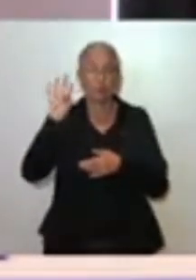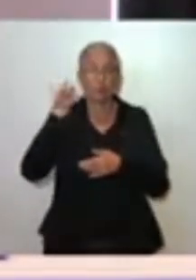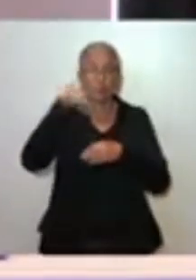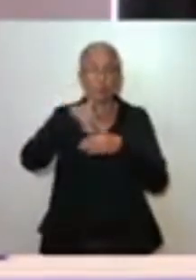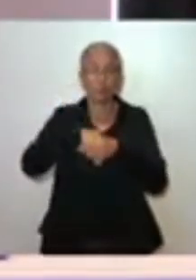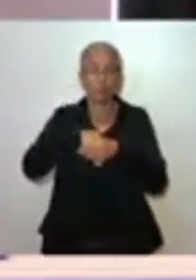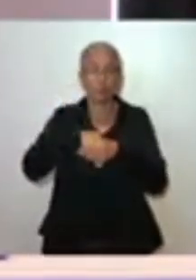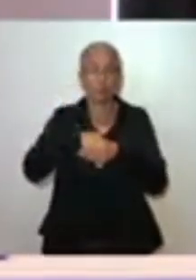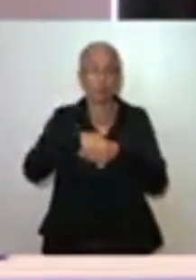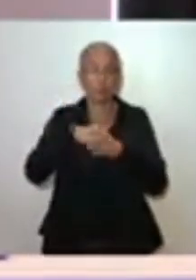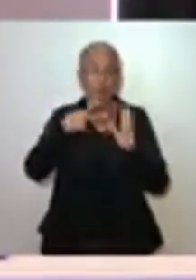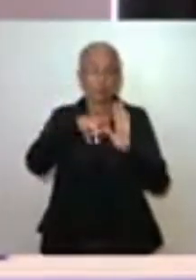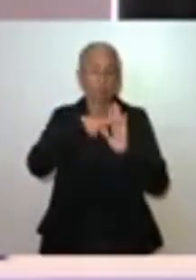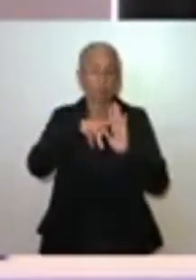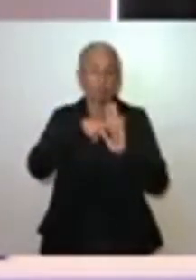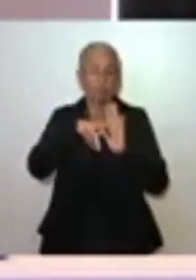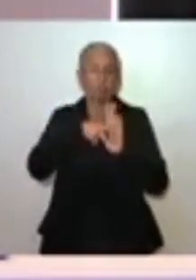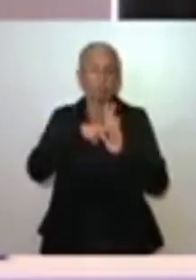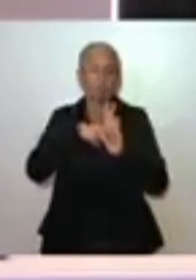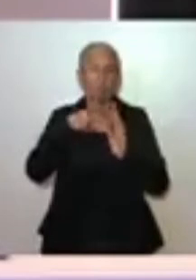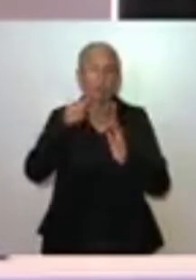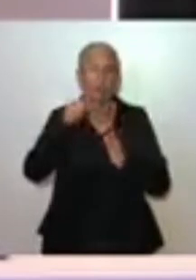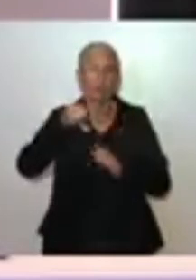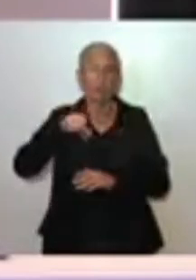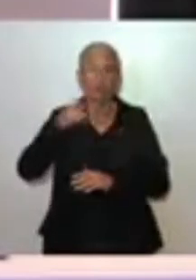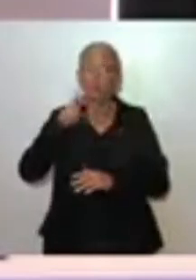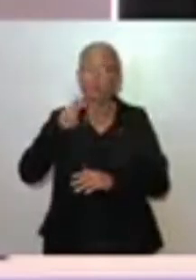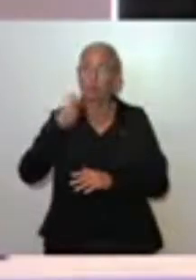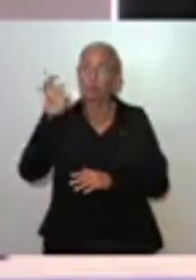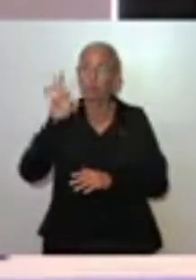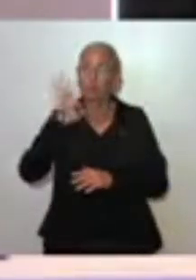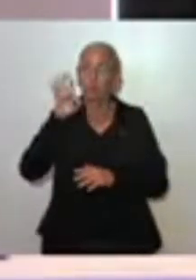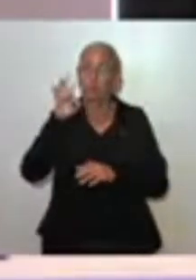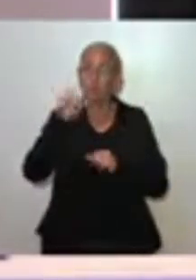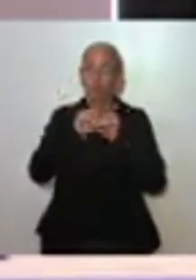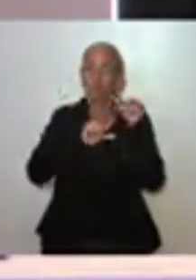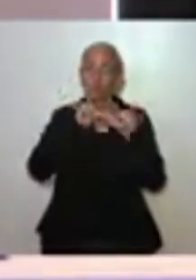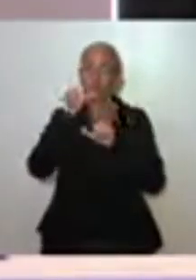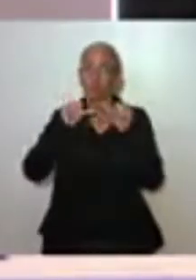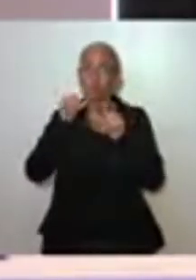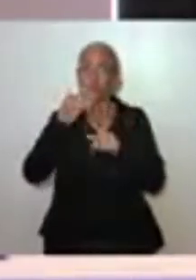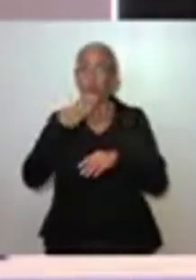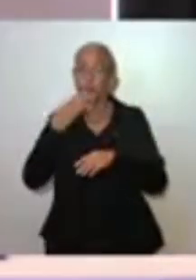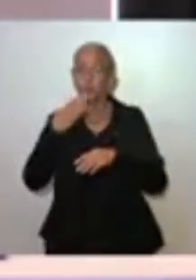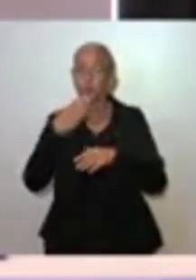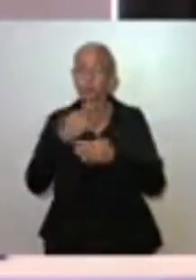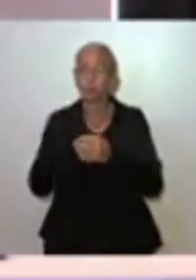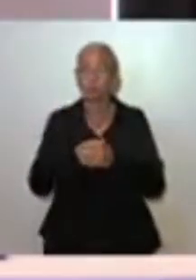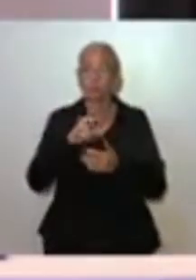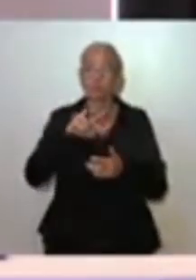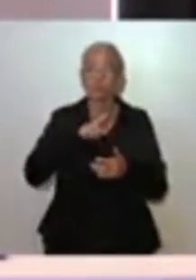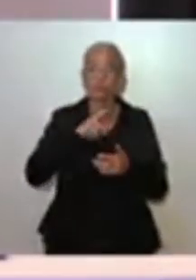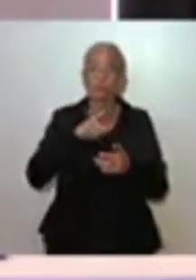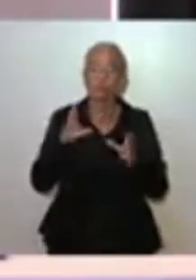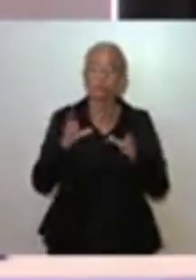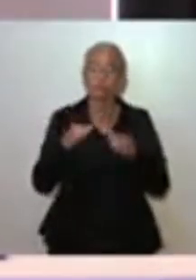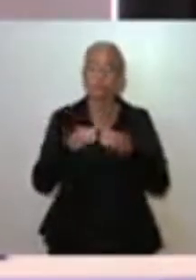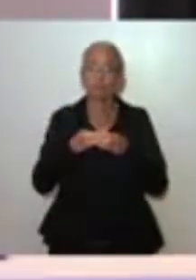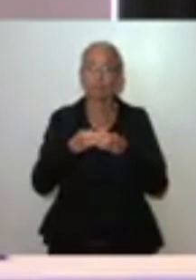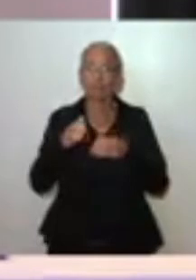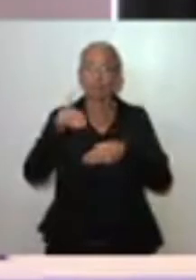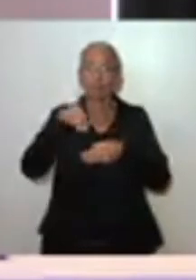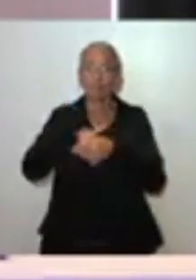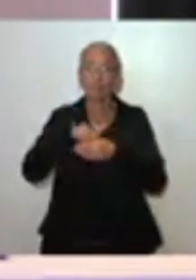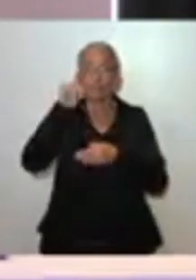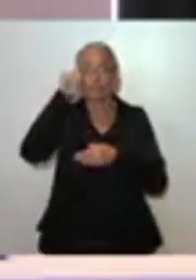própria portanto 95% foram eleitos com a transferência de votos para você tem um sistema em que o eleitor